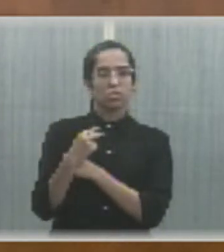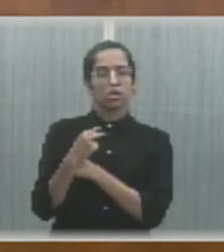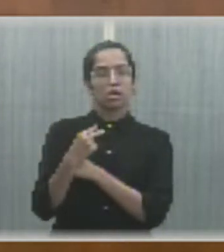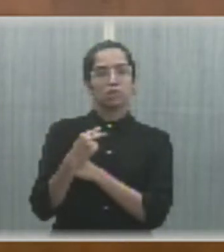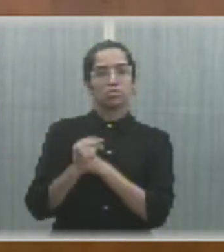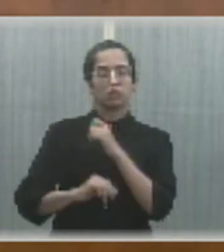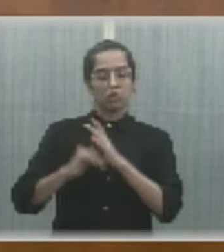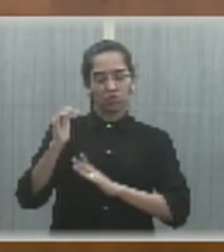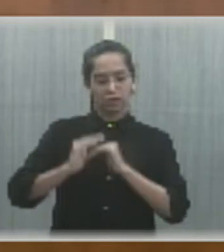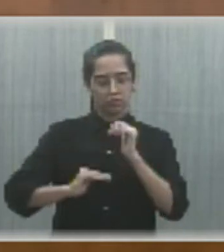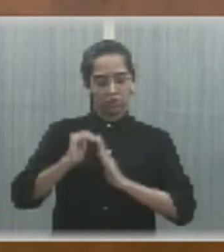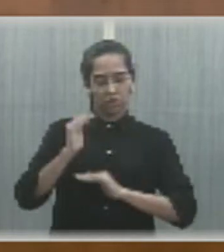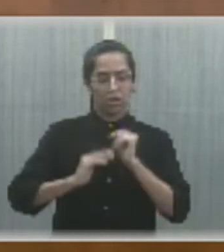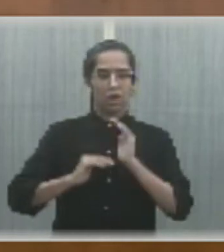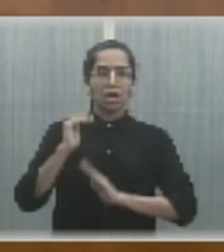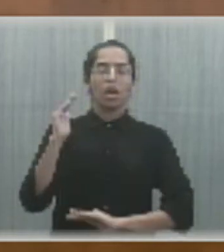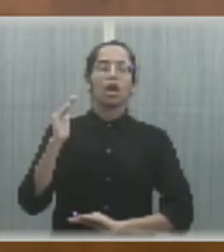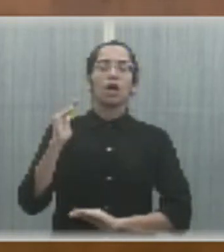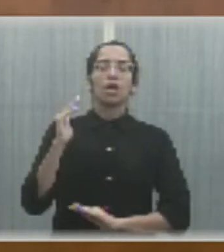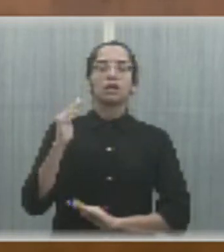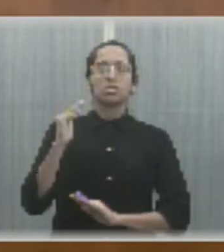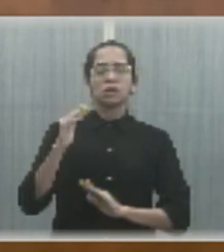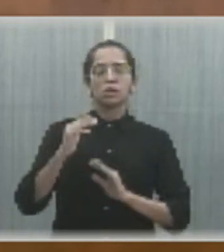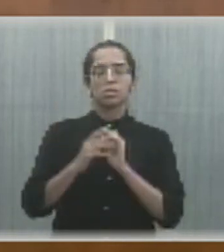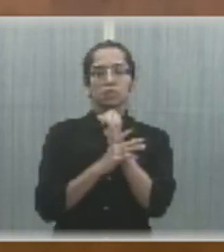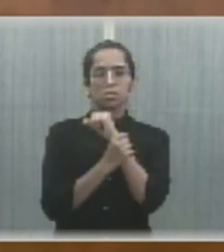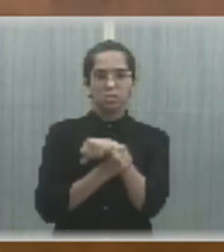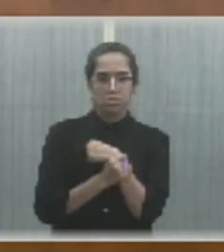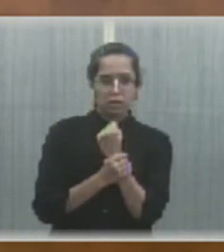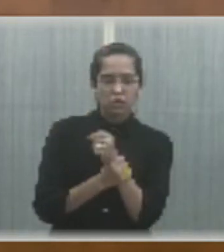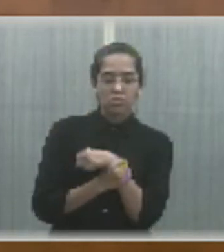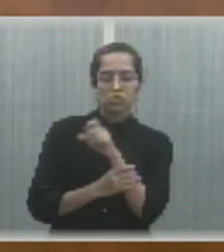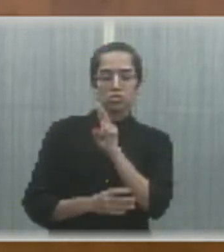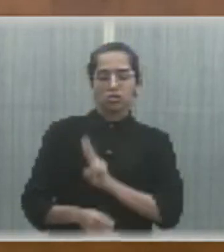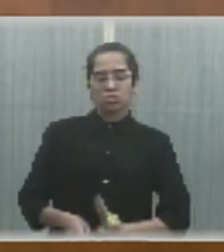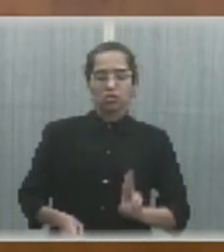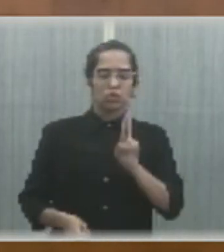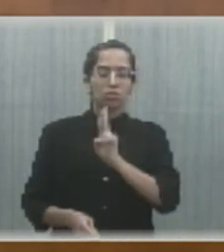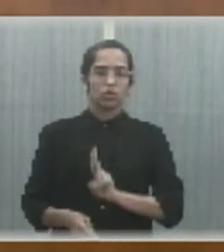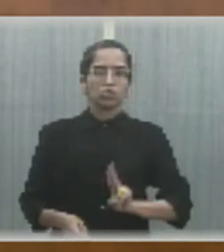ter o fisioterapeuta utilizando